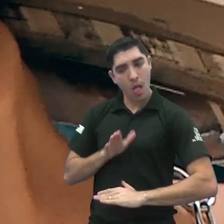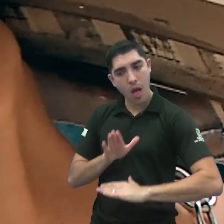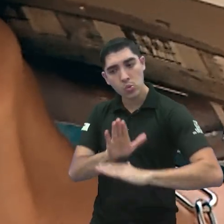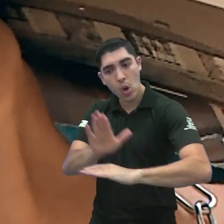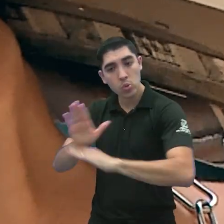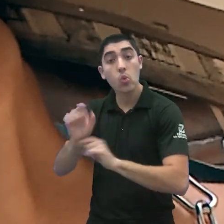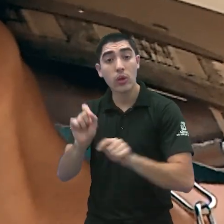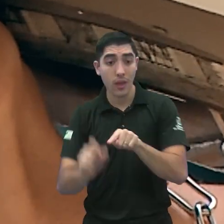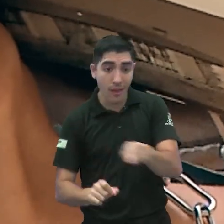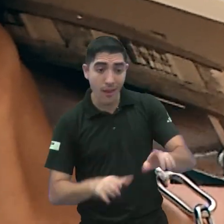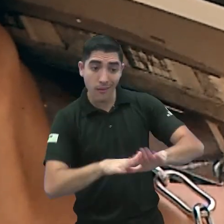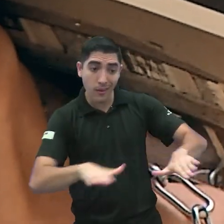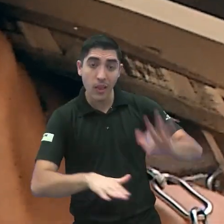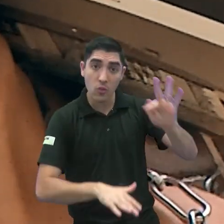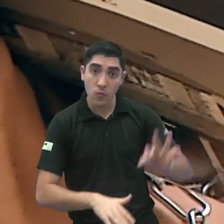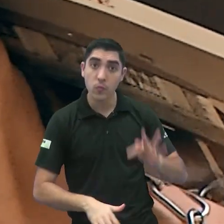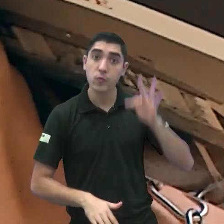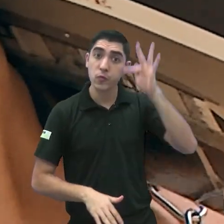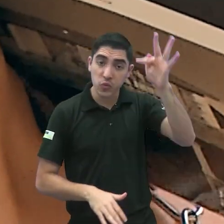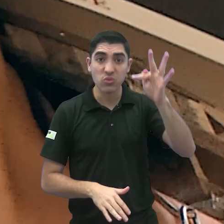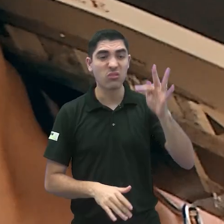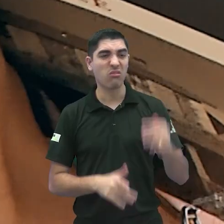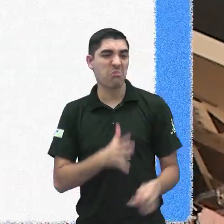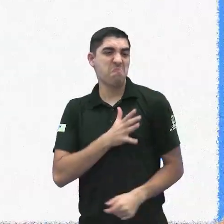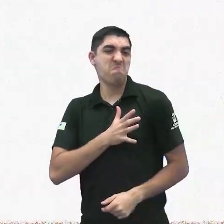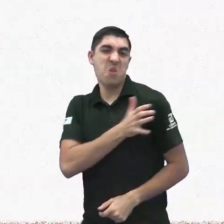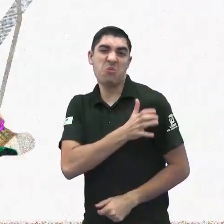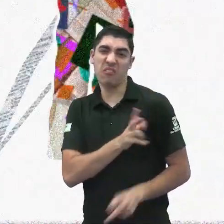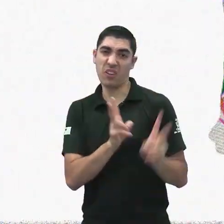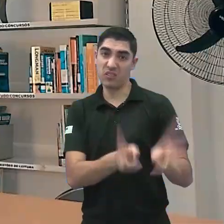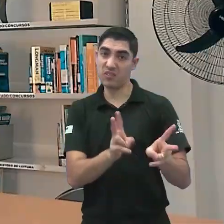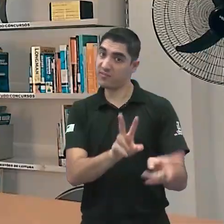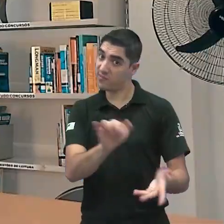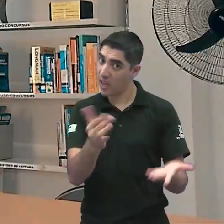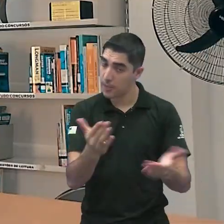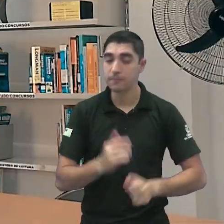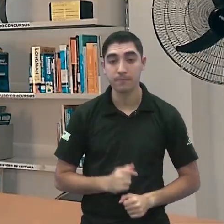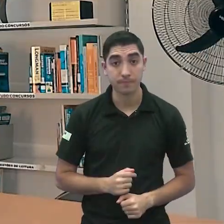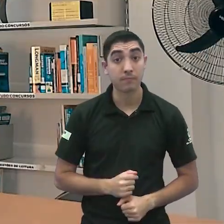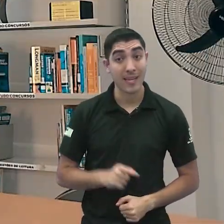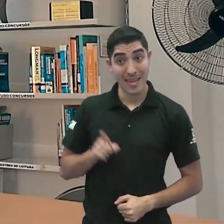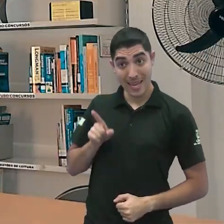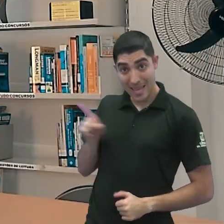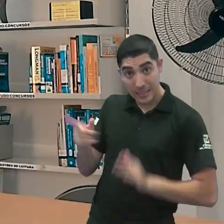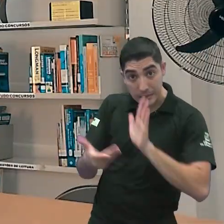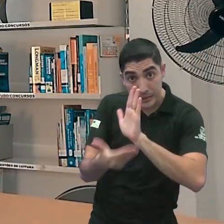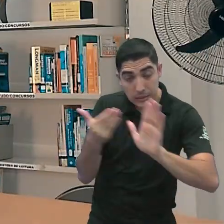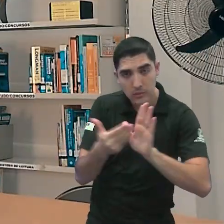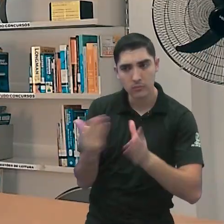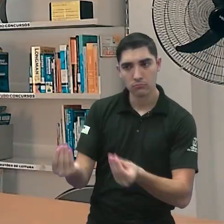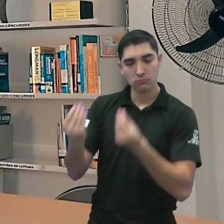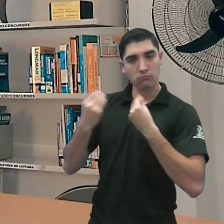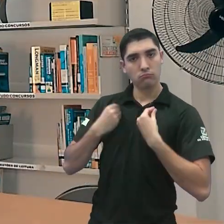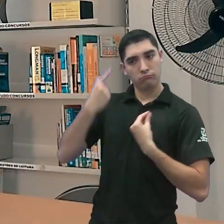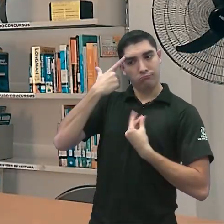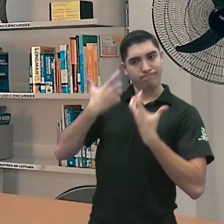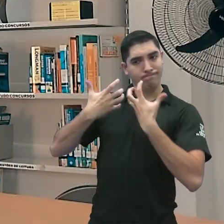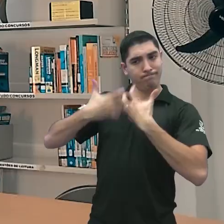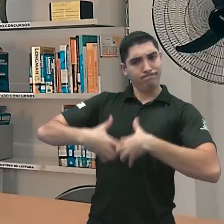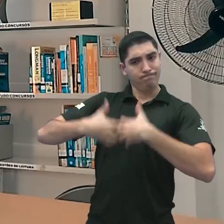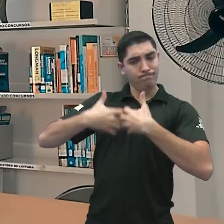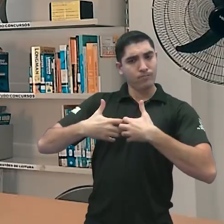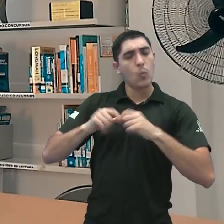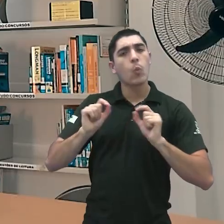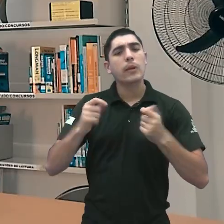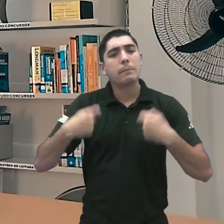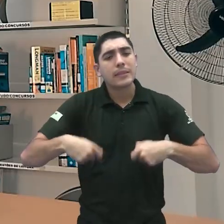para formar crianças intolerantes, postou o outro. O Sol é para Todos é um livro que nos faz parar para pensar sobre o que é ser